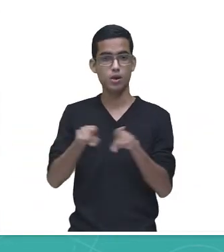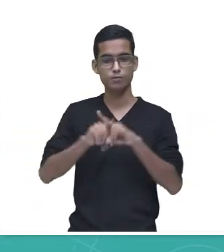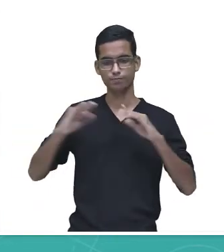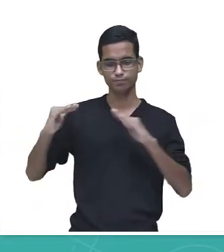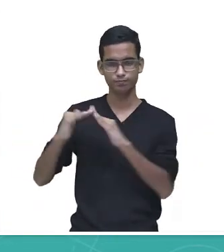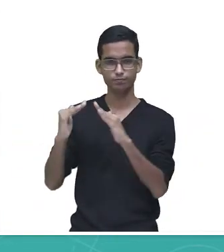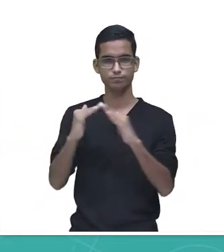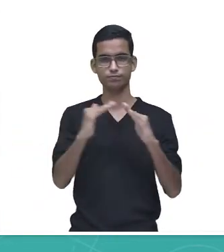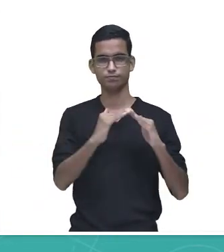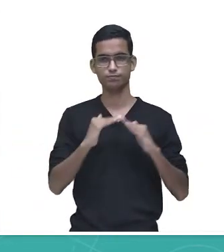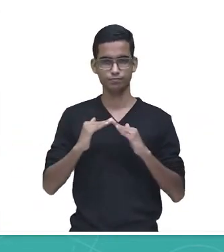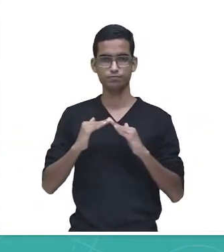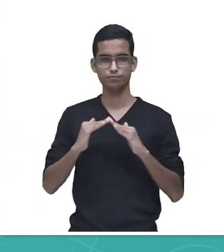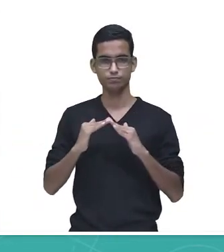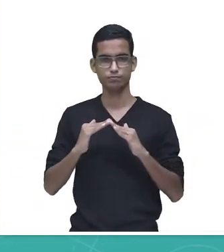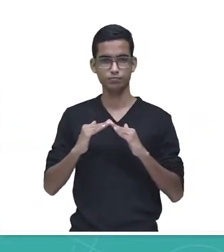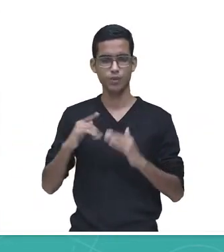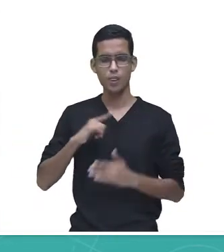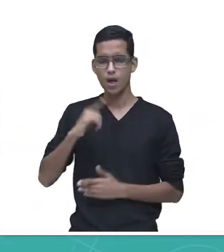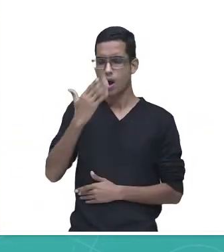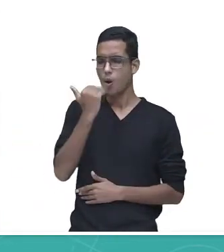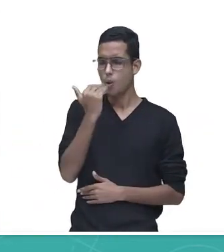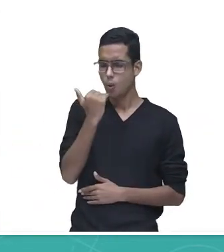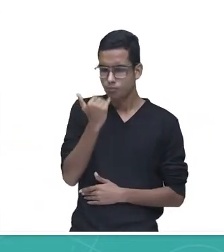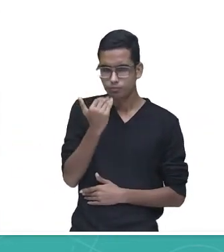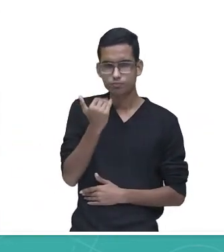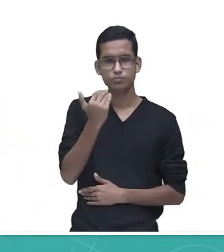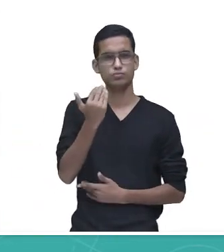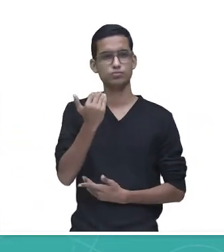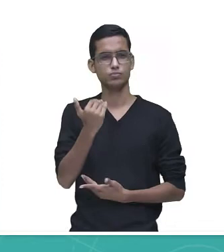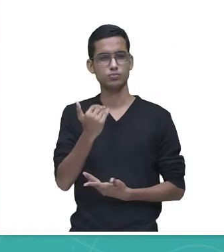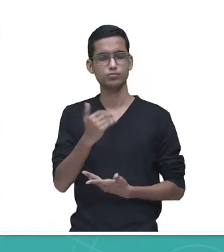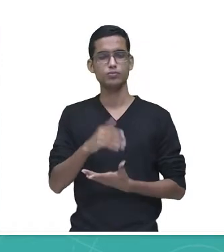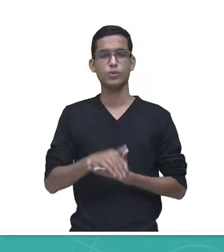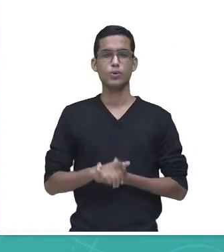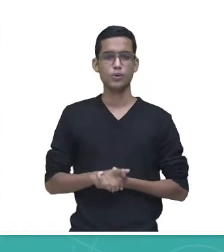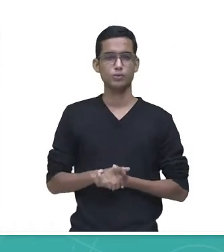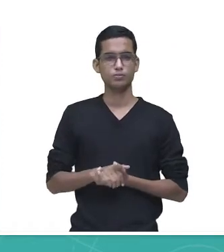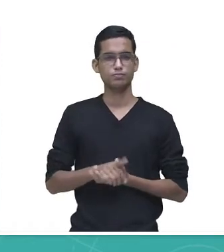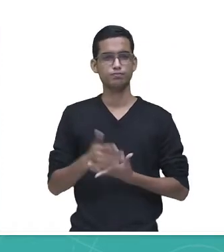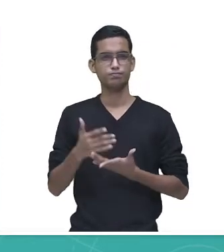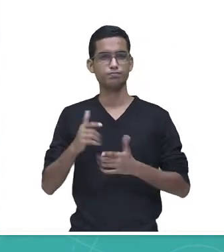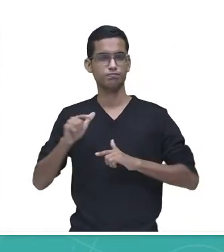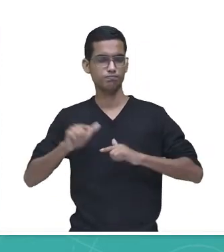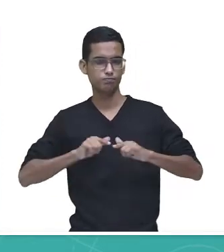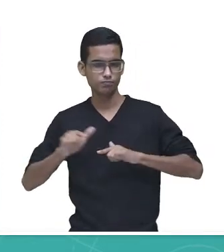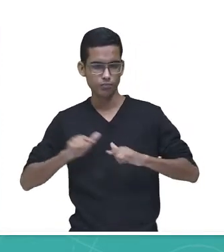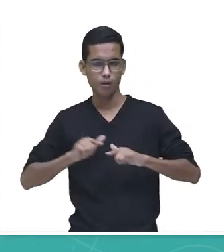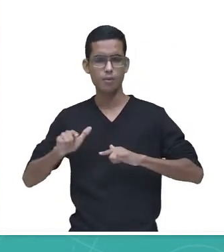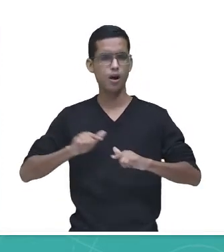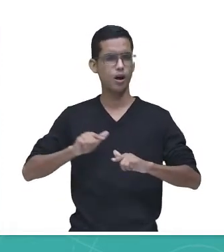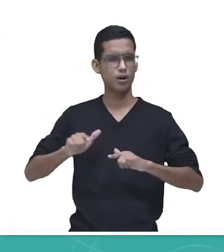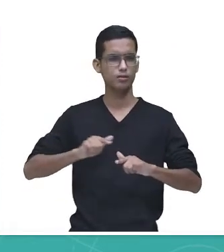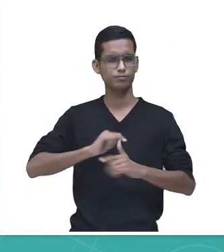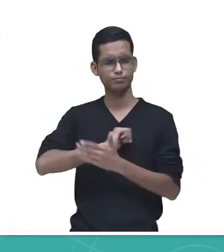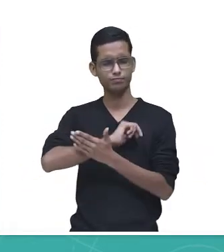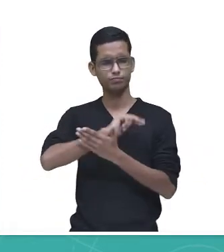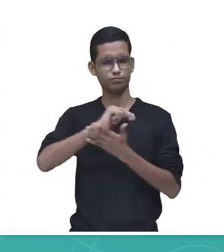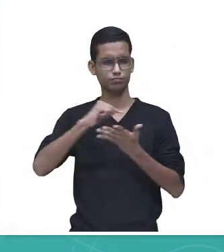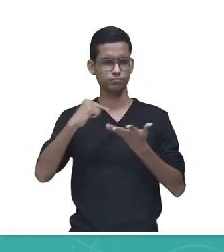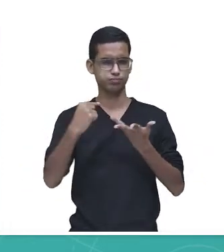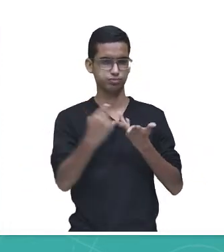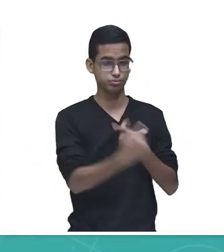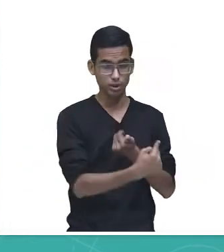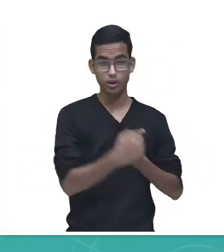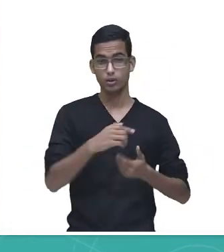né? Condições de alimentação, condições de empregabilidade. Então, não quer dizer que no